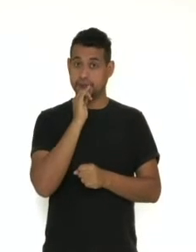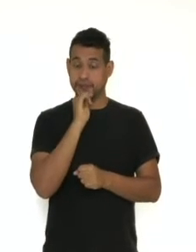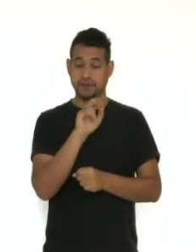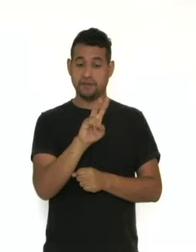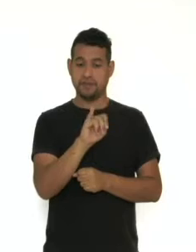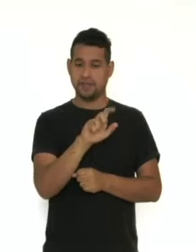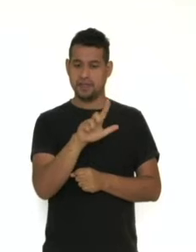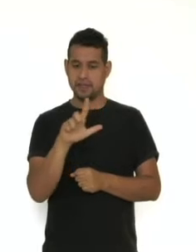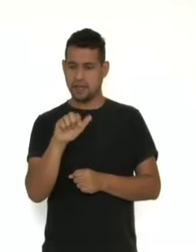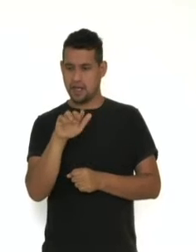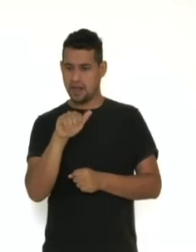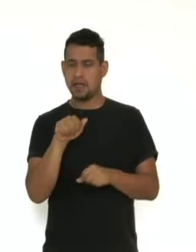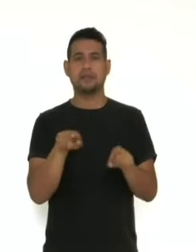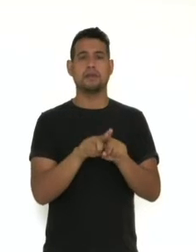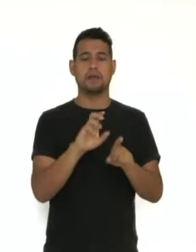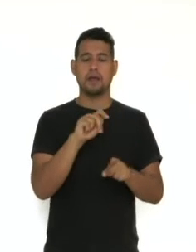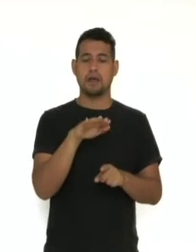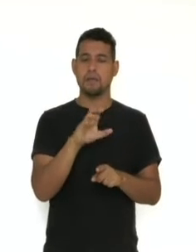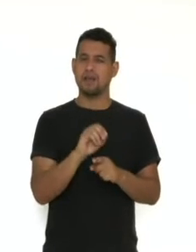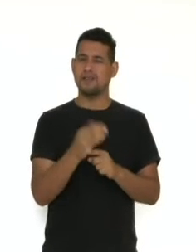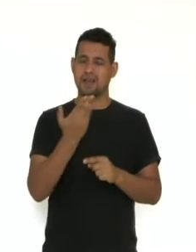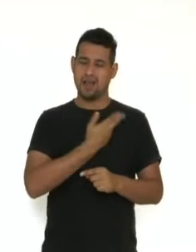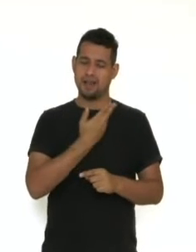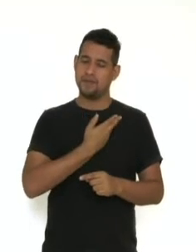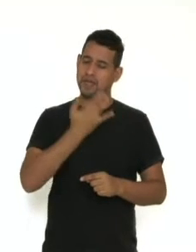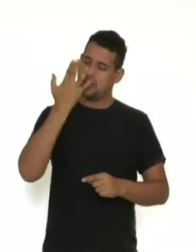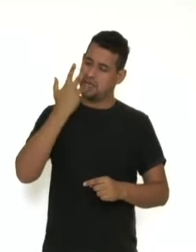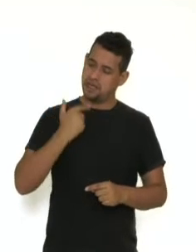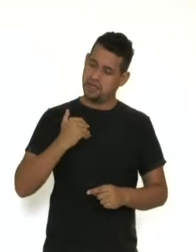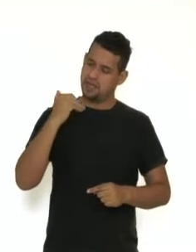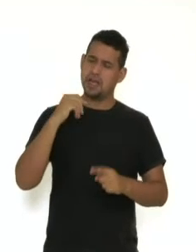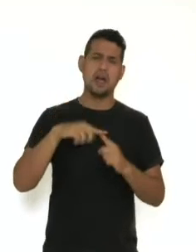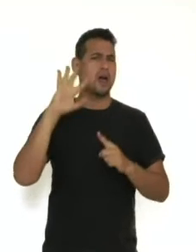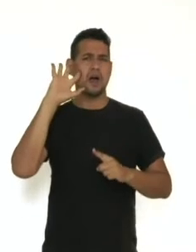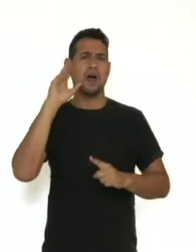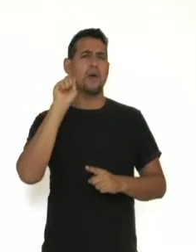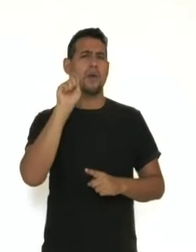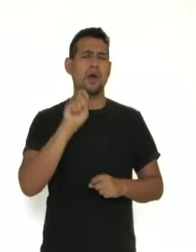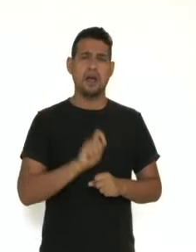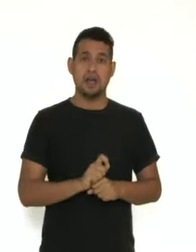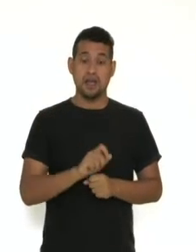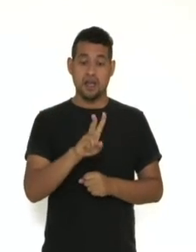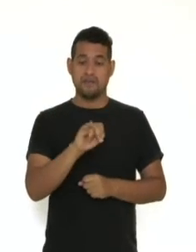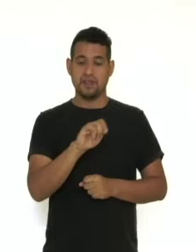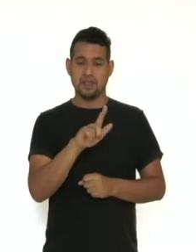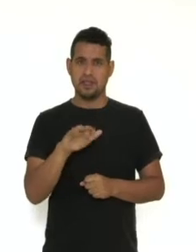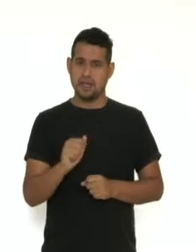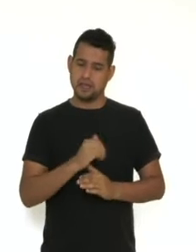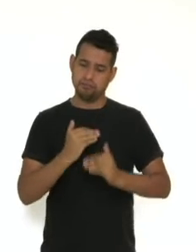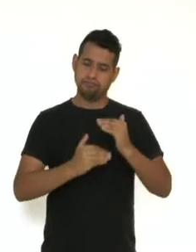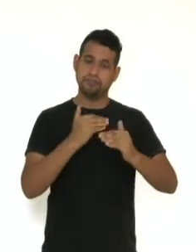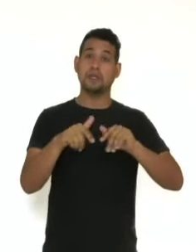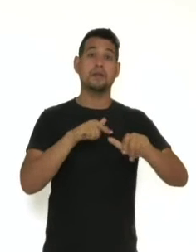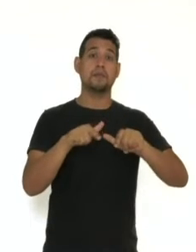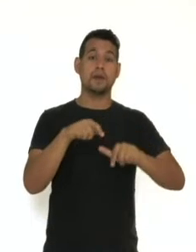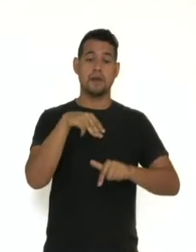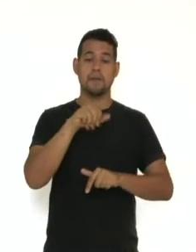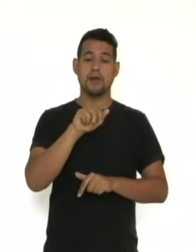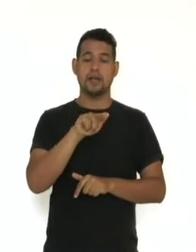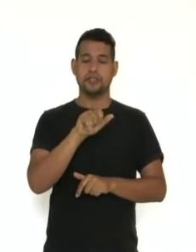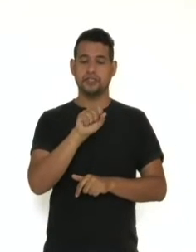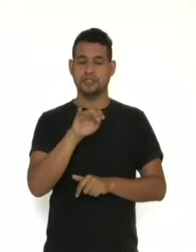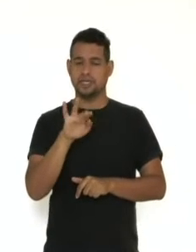Vilela e Camilo, eram amigos de infância. O que aconteceu? Vilela seguiu a carreira de